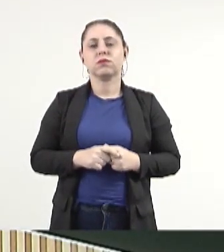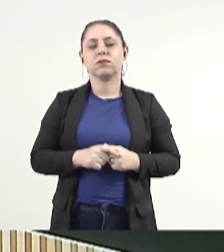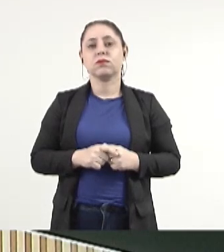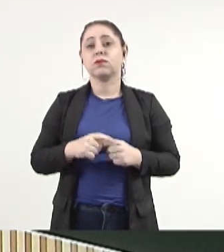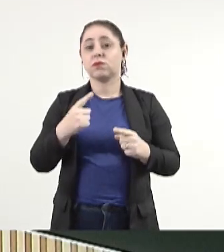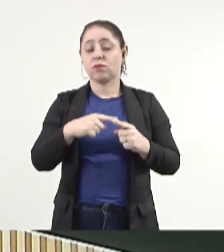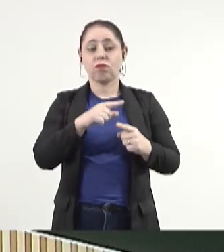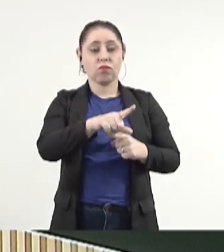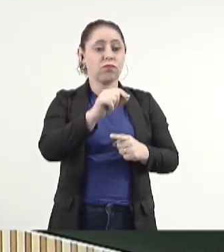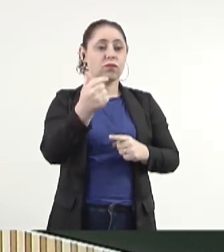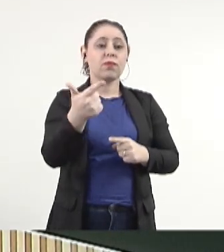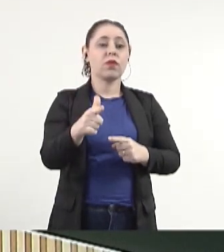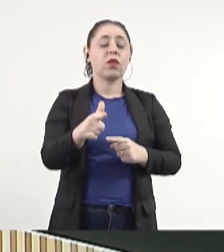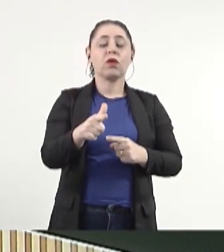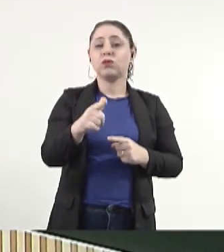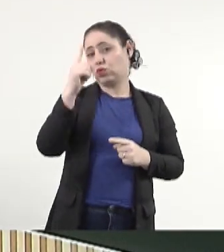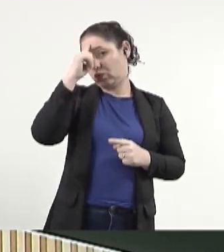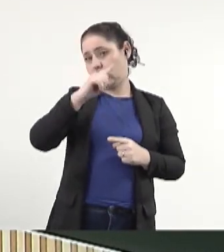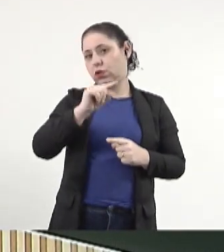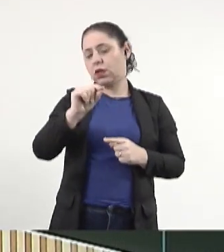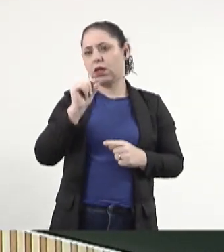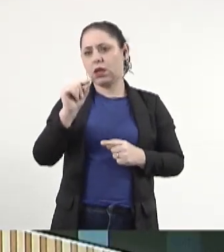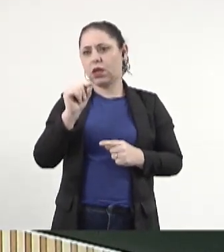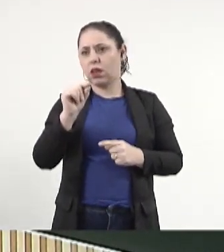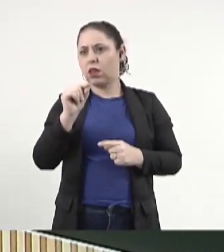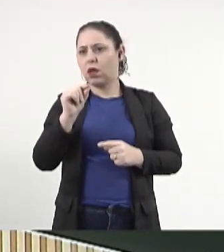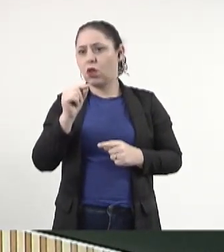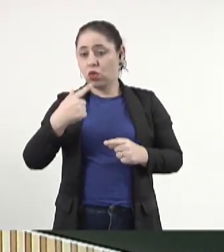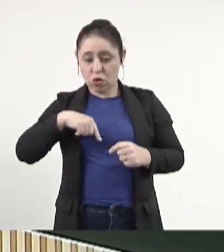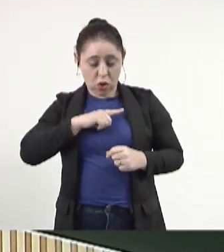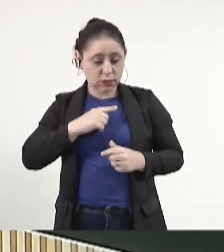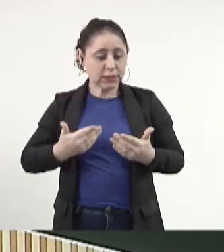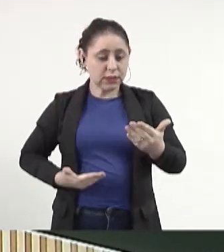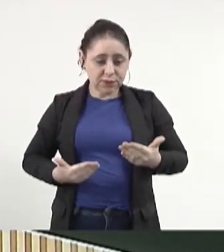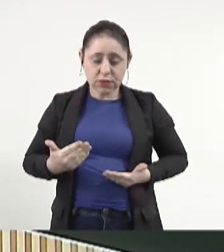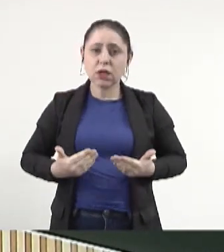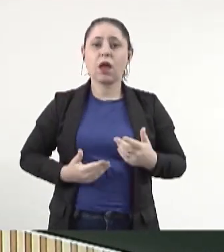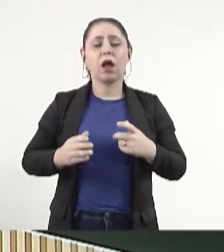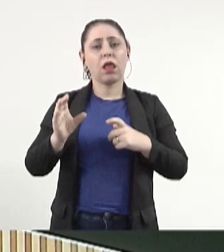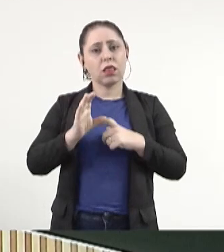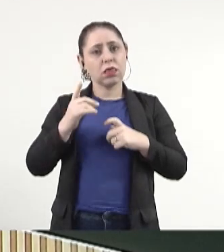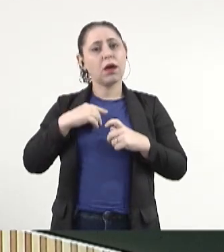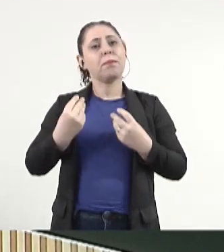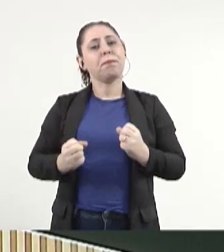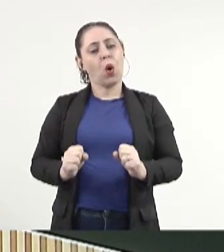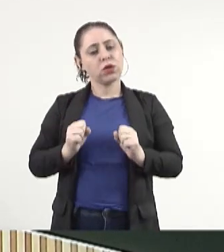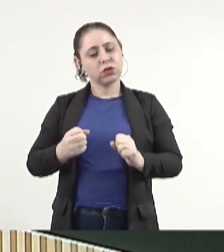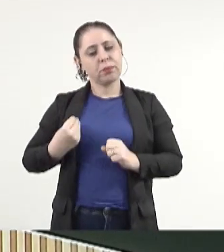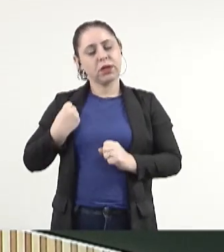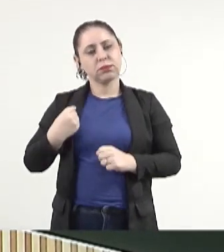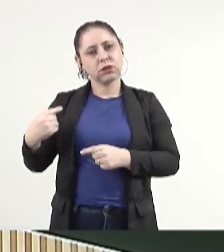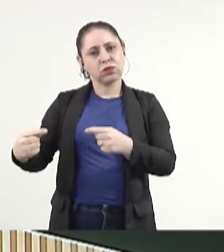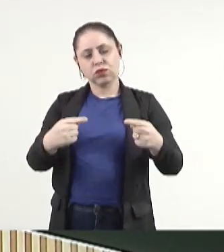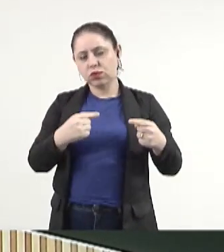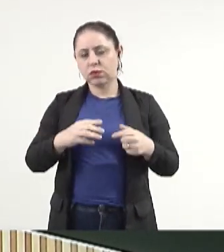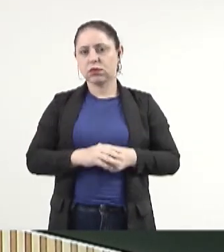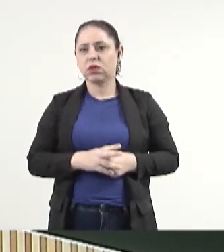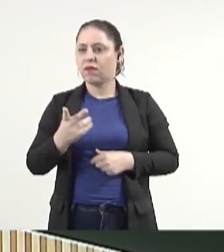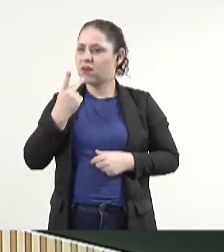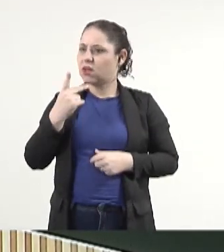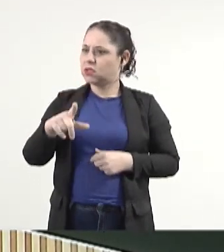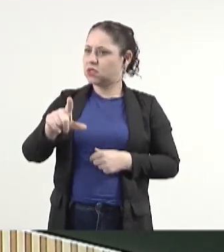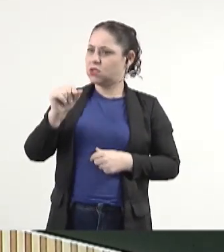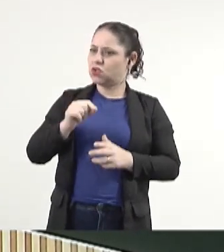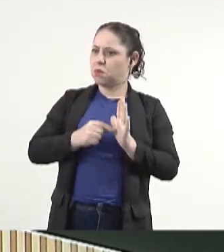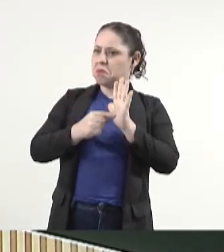que o plano escolha uma data em que mais servidores, mais beneficiários possam participar das discussões. De acordo com ela, a